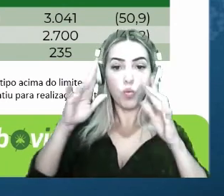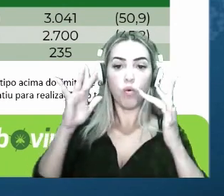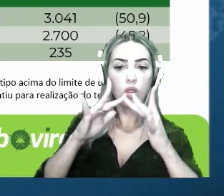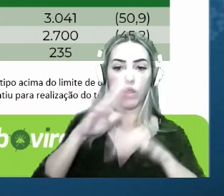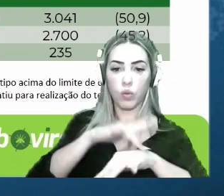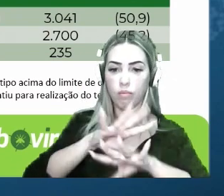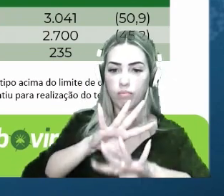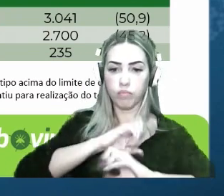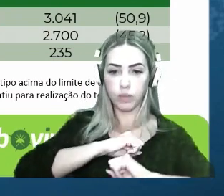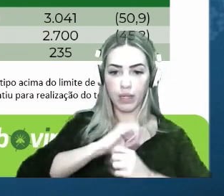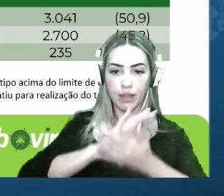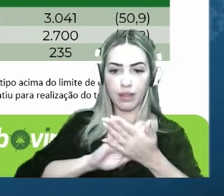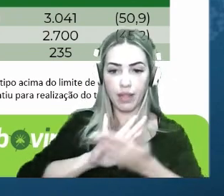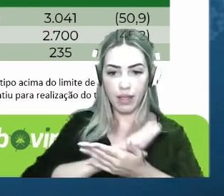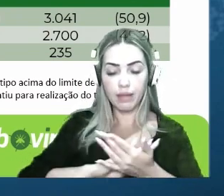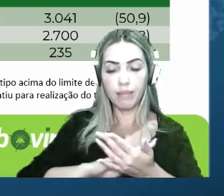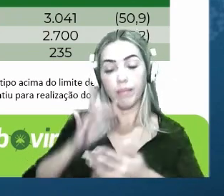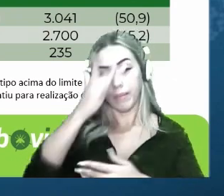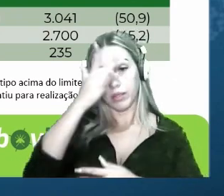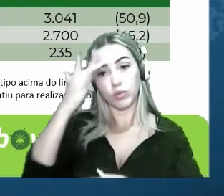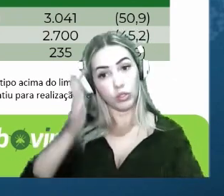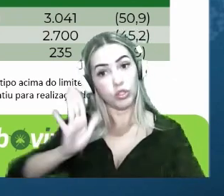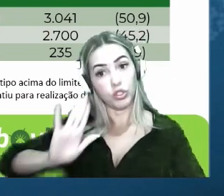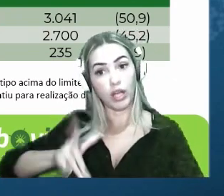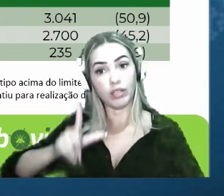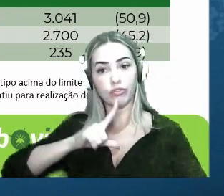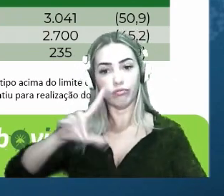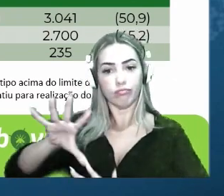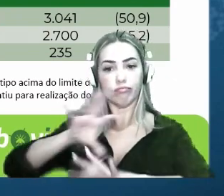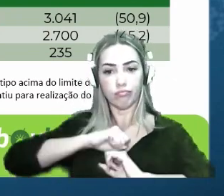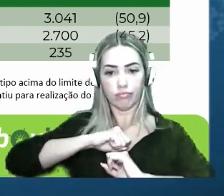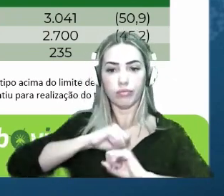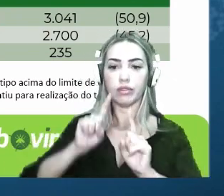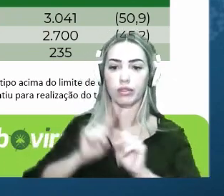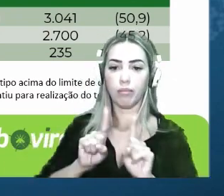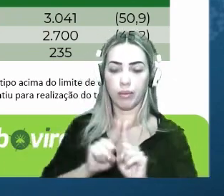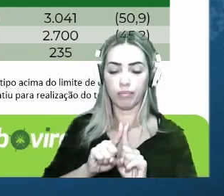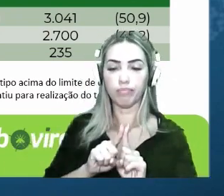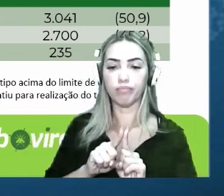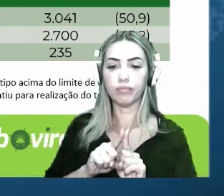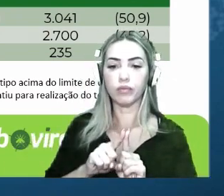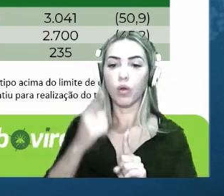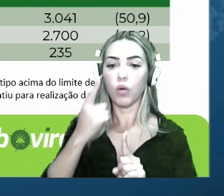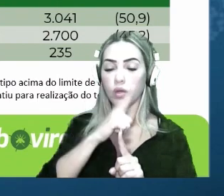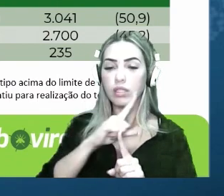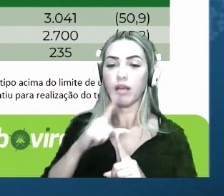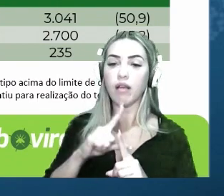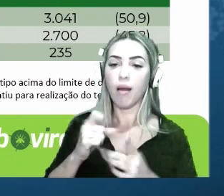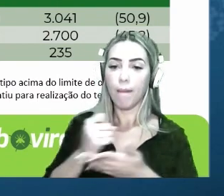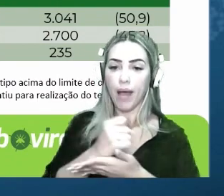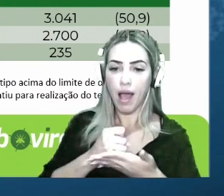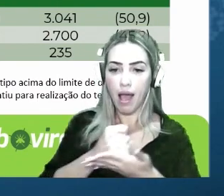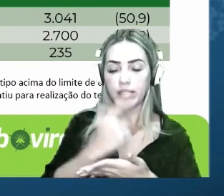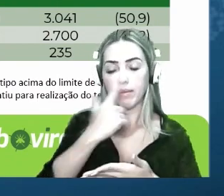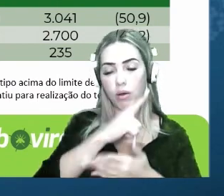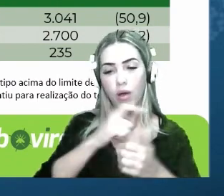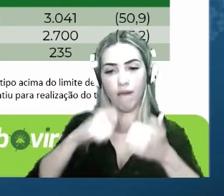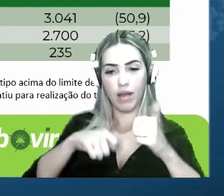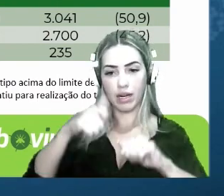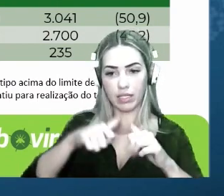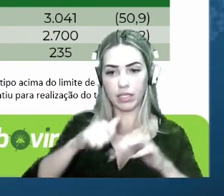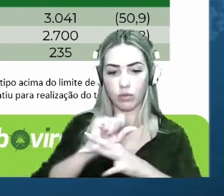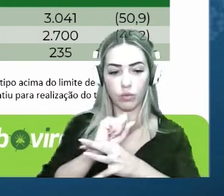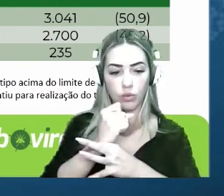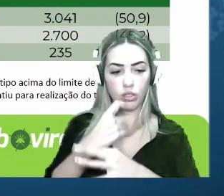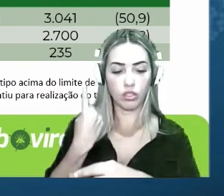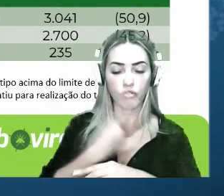da dengue, e pessoas que já tinham sido expostas, o que nos dá bastante substrato para as avaliações de segurança, porque a gente já viu riscos com